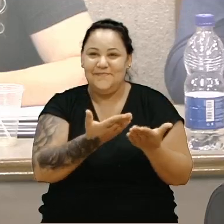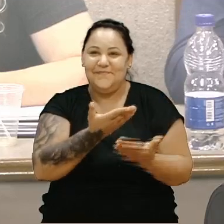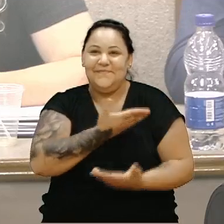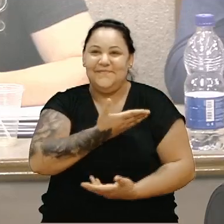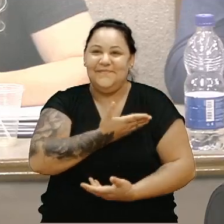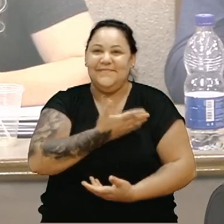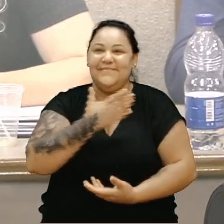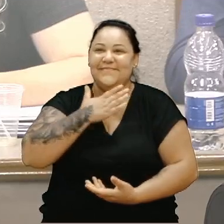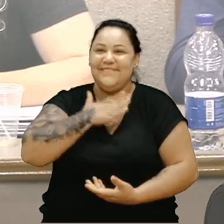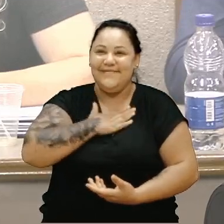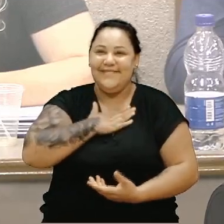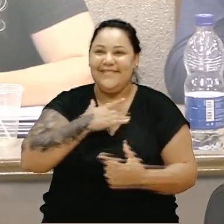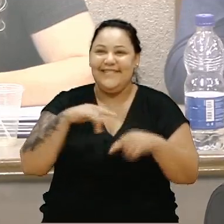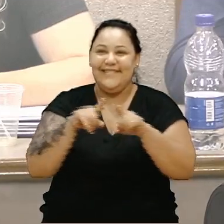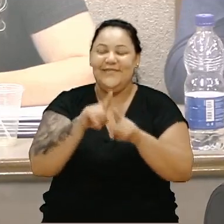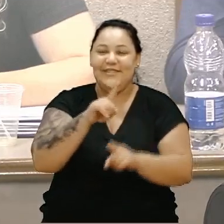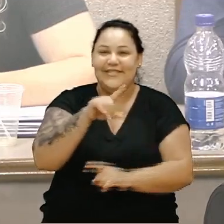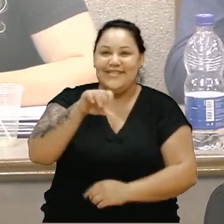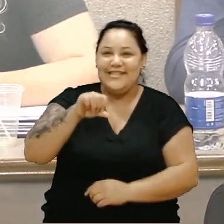nos idos de